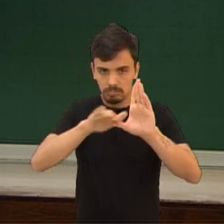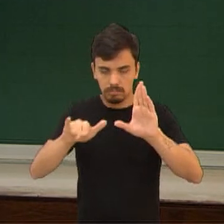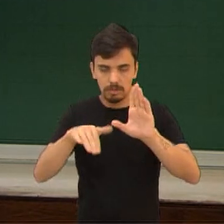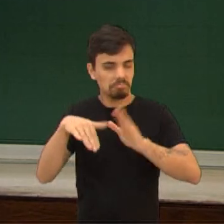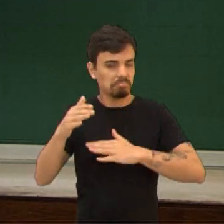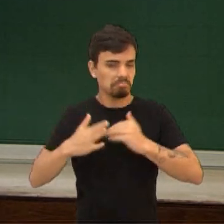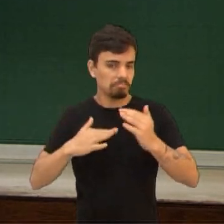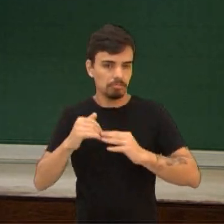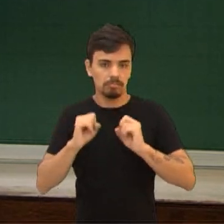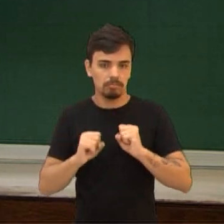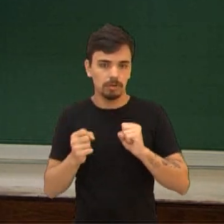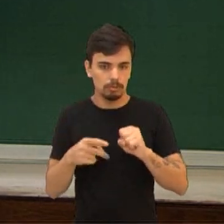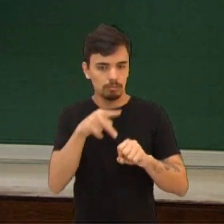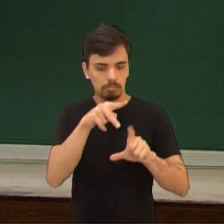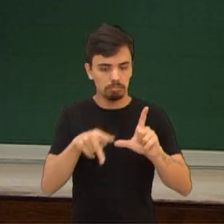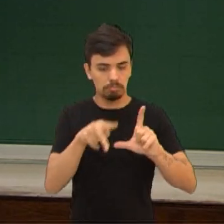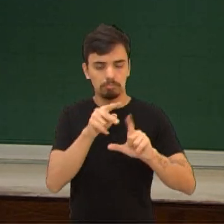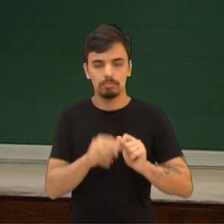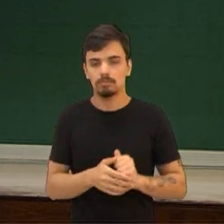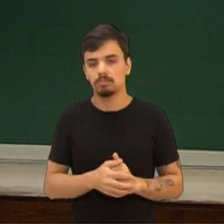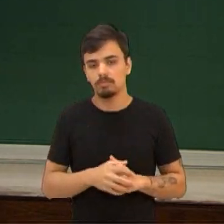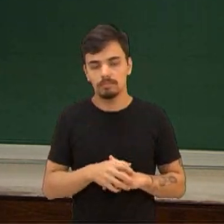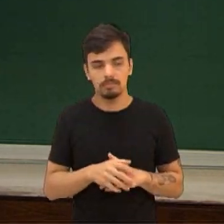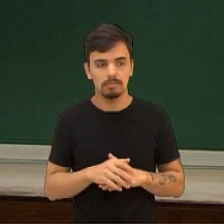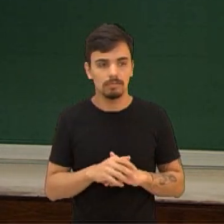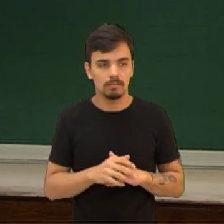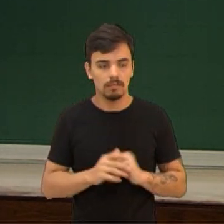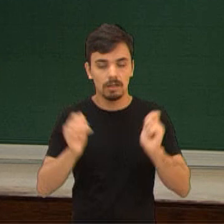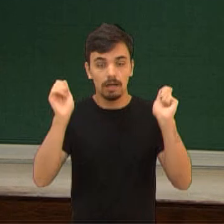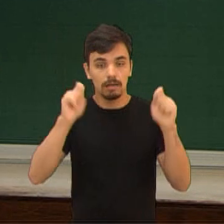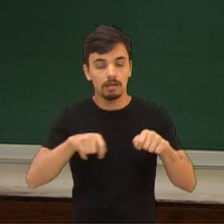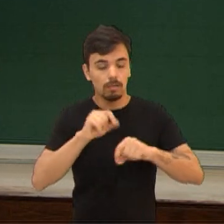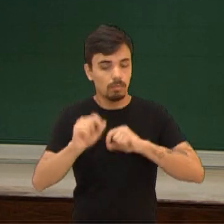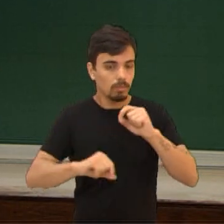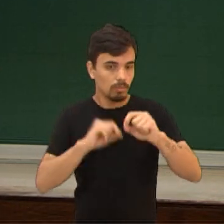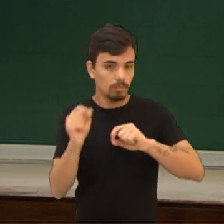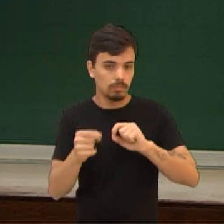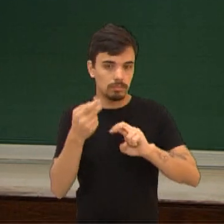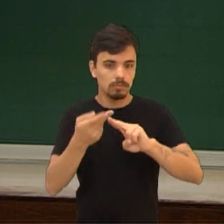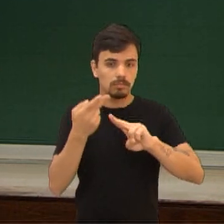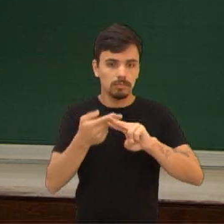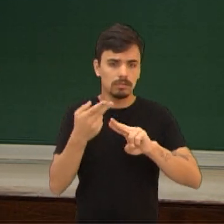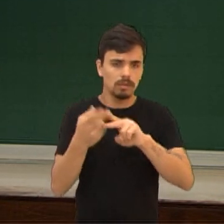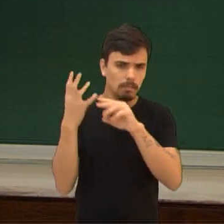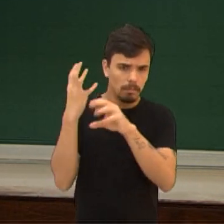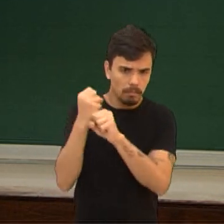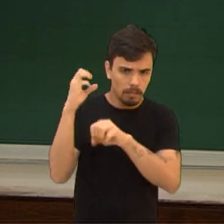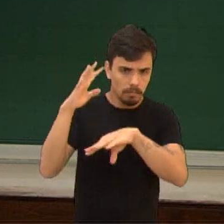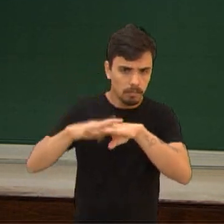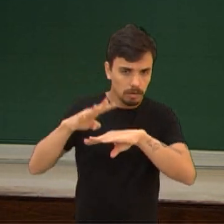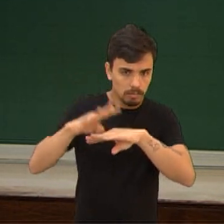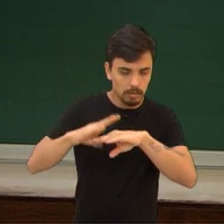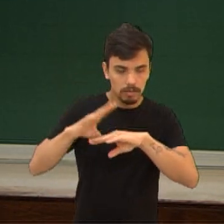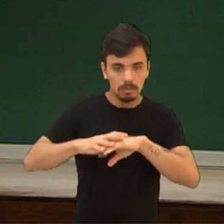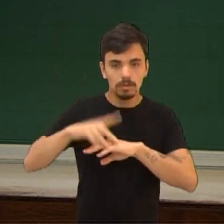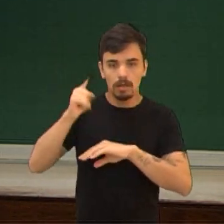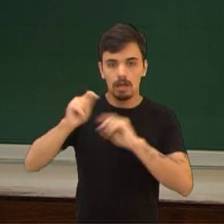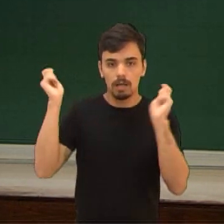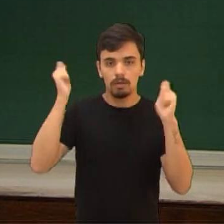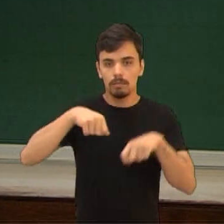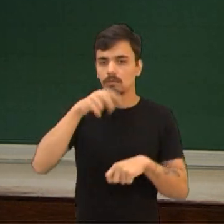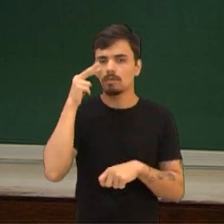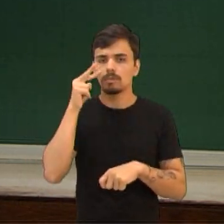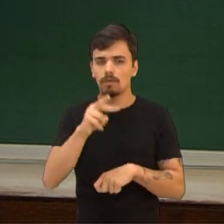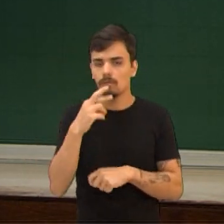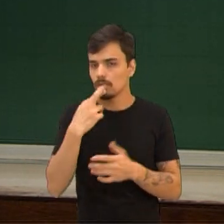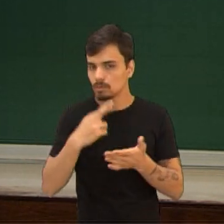Tanto faz, tá, gente? Mas olha só, dá para a gente usar a extrapolação matemática, que é a capacidade de você prever um